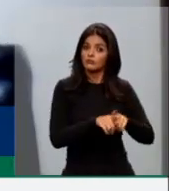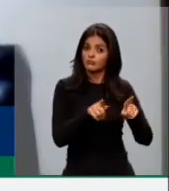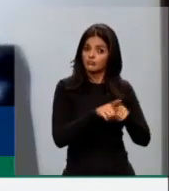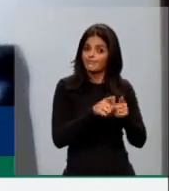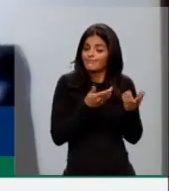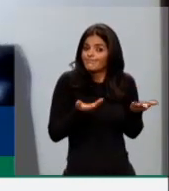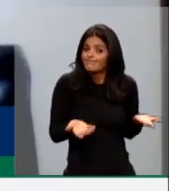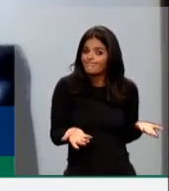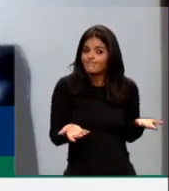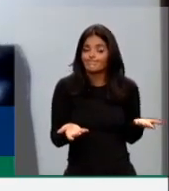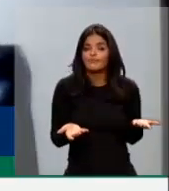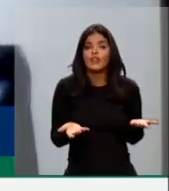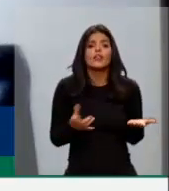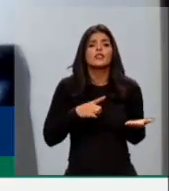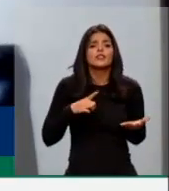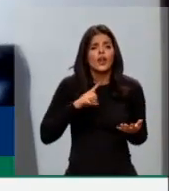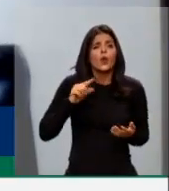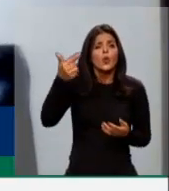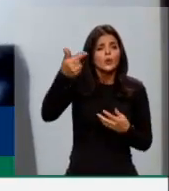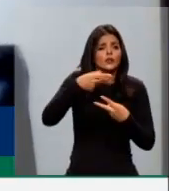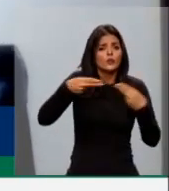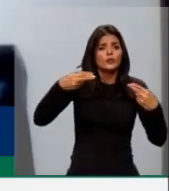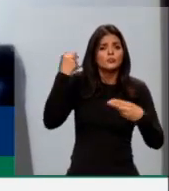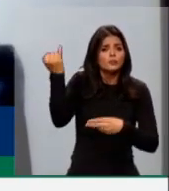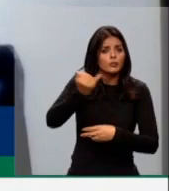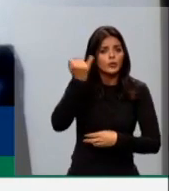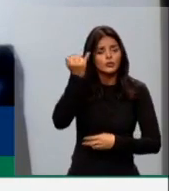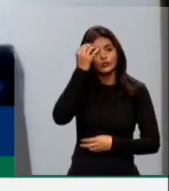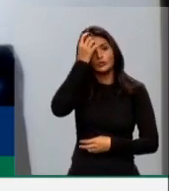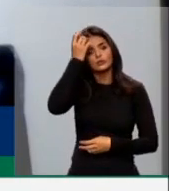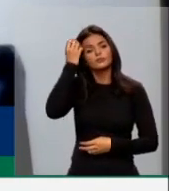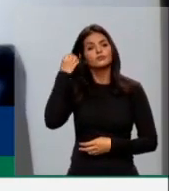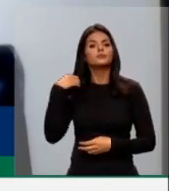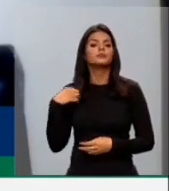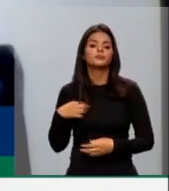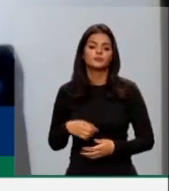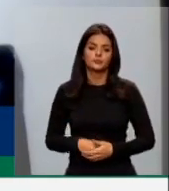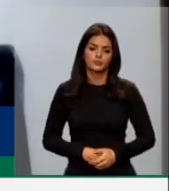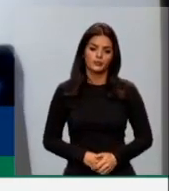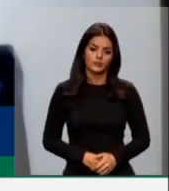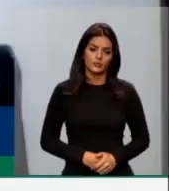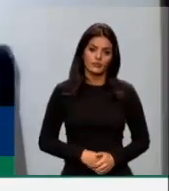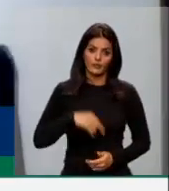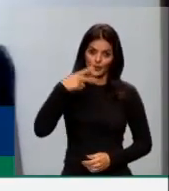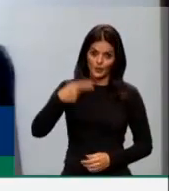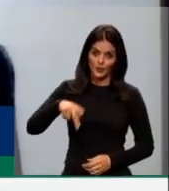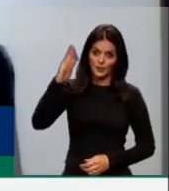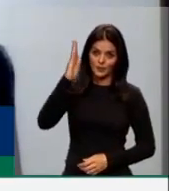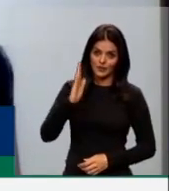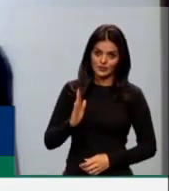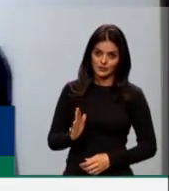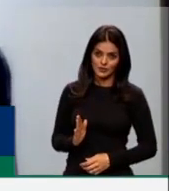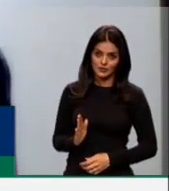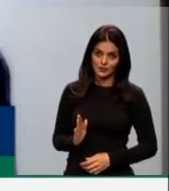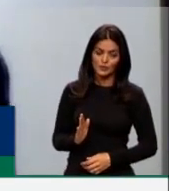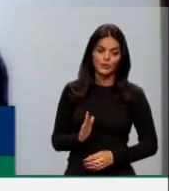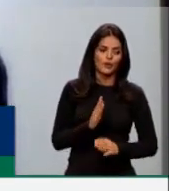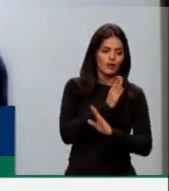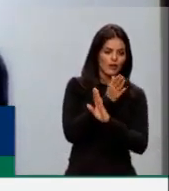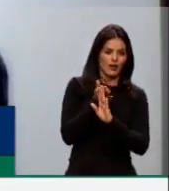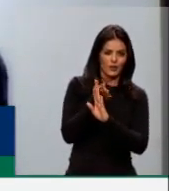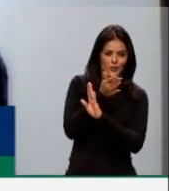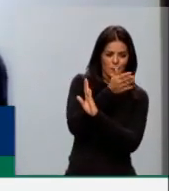também que eu acho mais importante a gente considerar, no caso, o Brasil, né, o início da